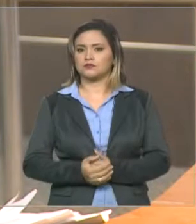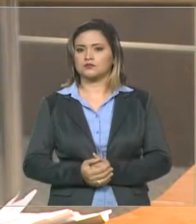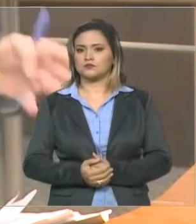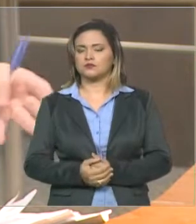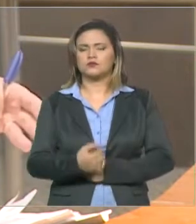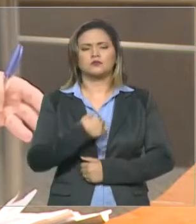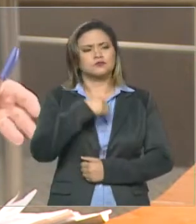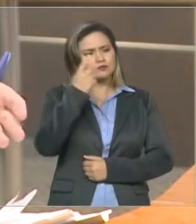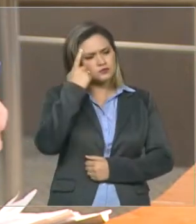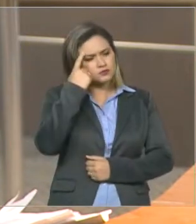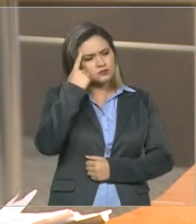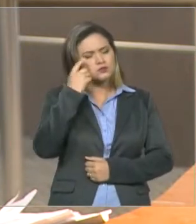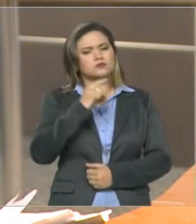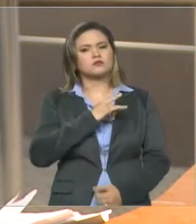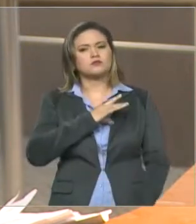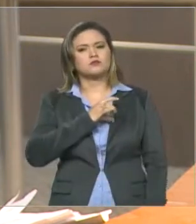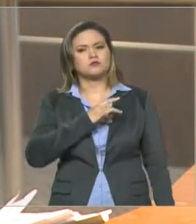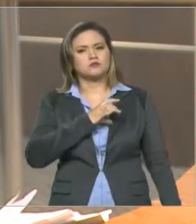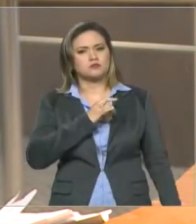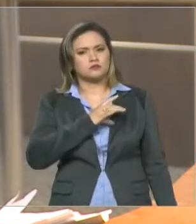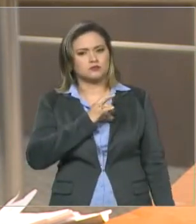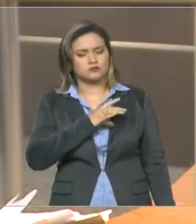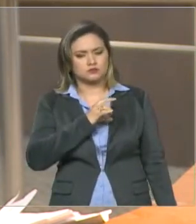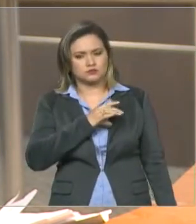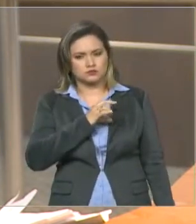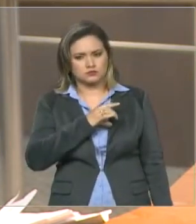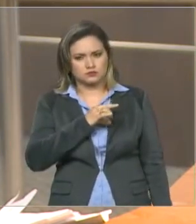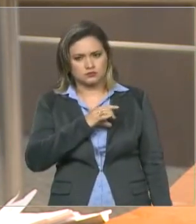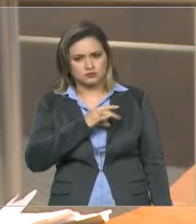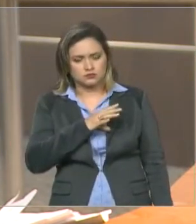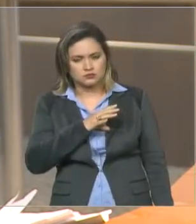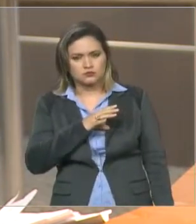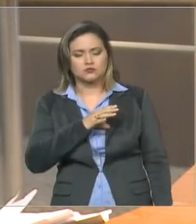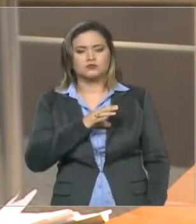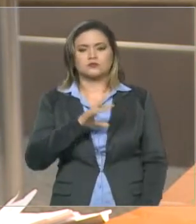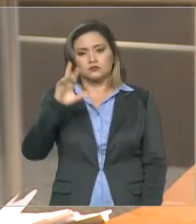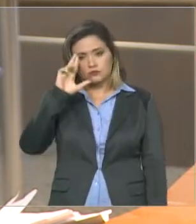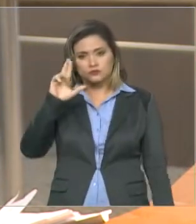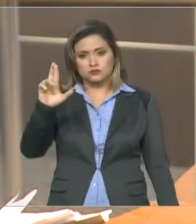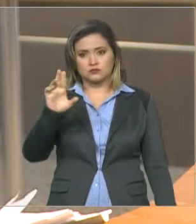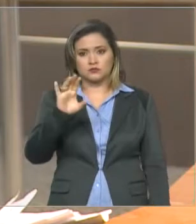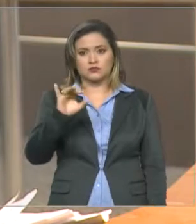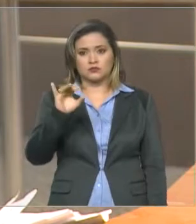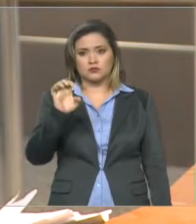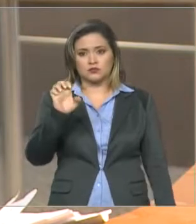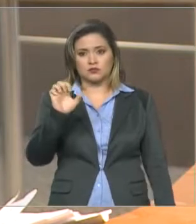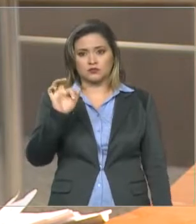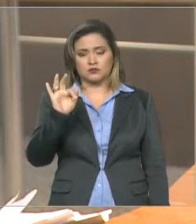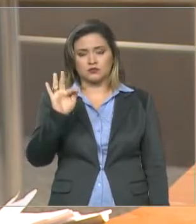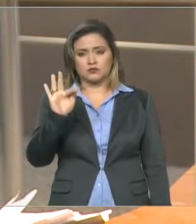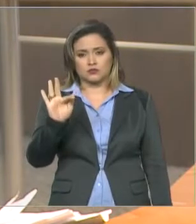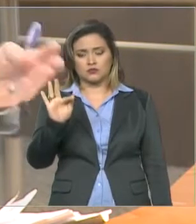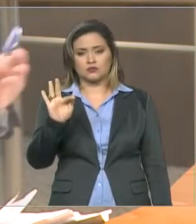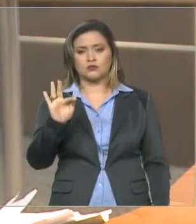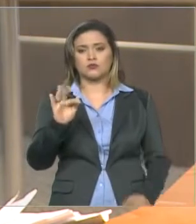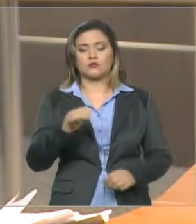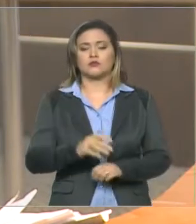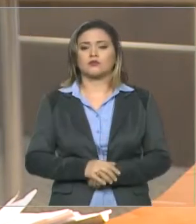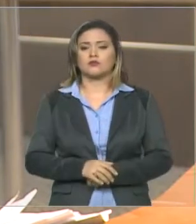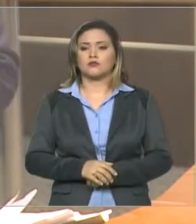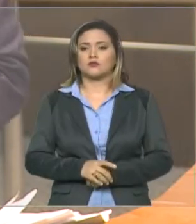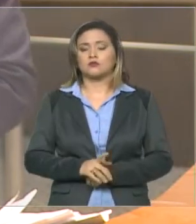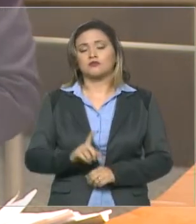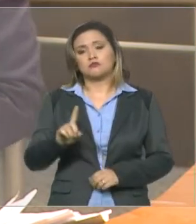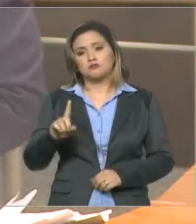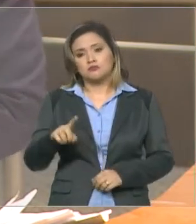do presidente da instituição de não ceder o espaço para a Assembleia Legislativa é